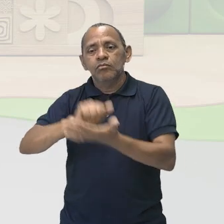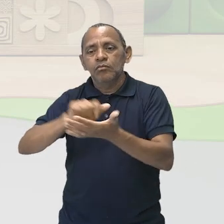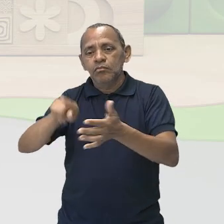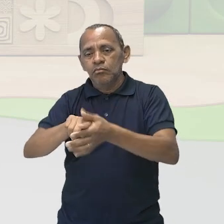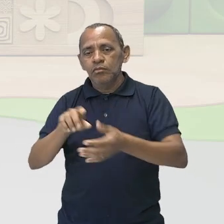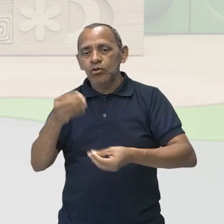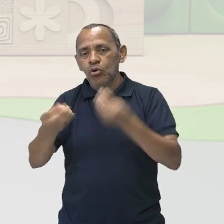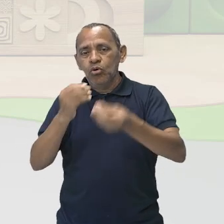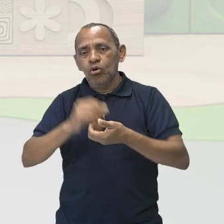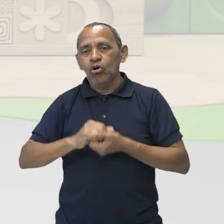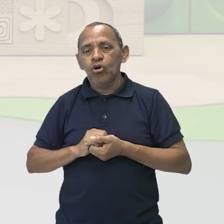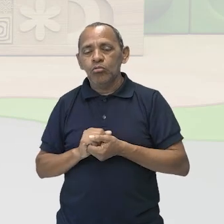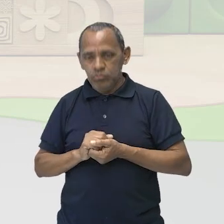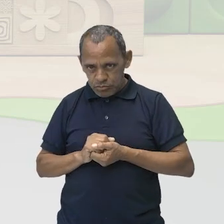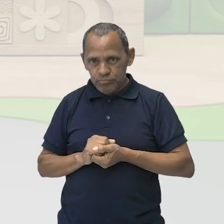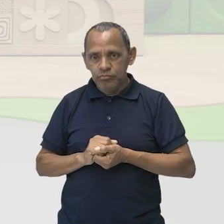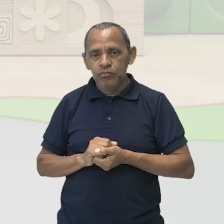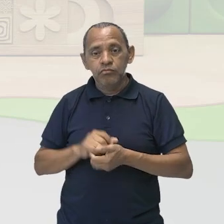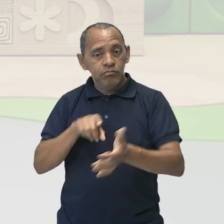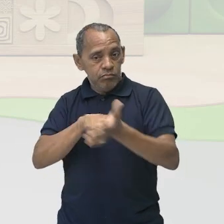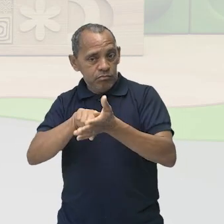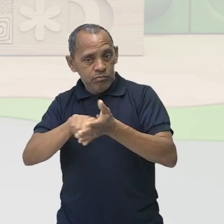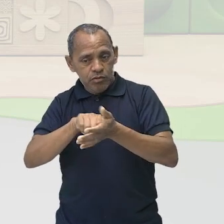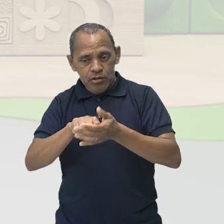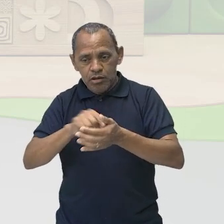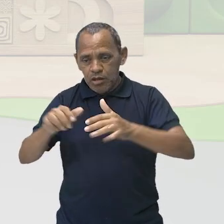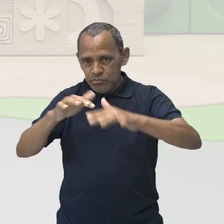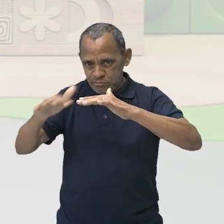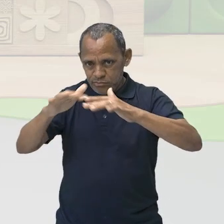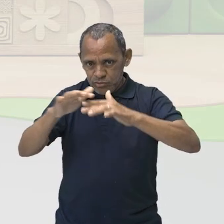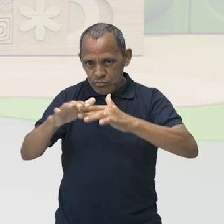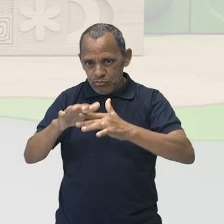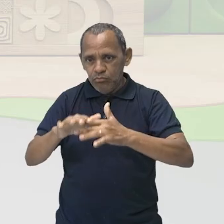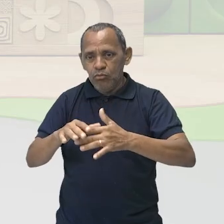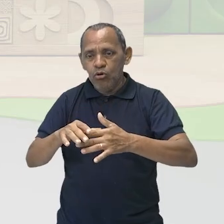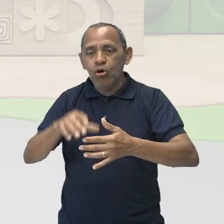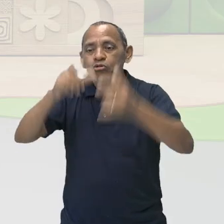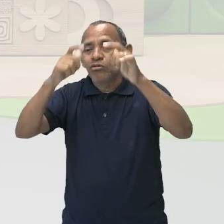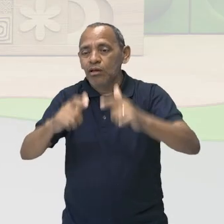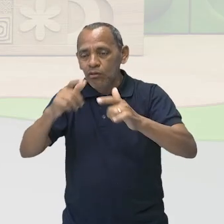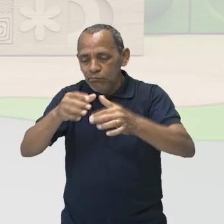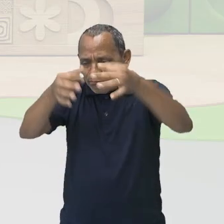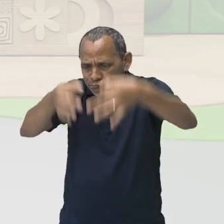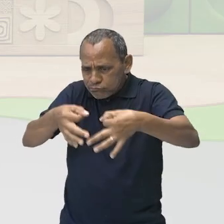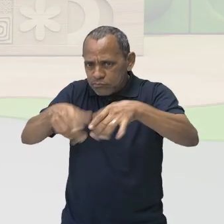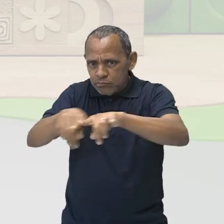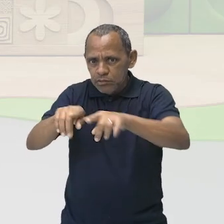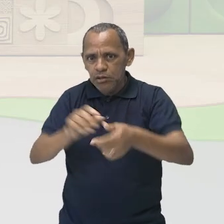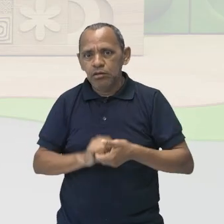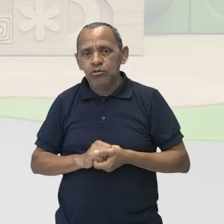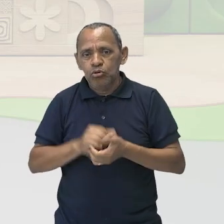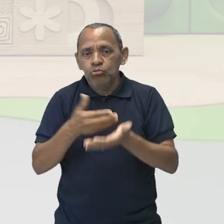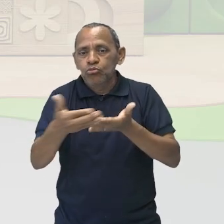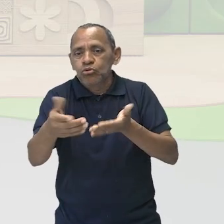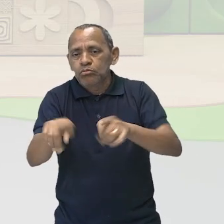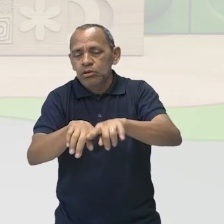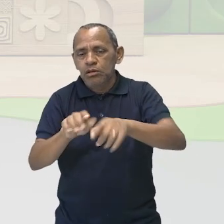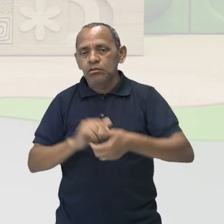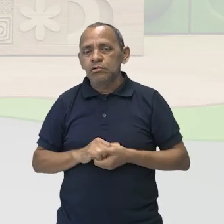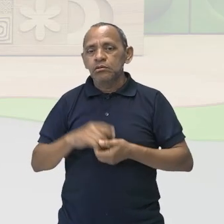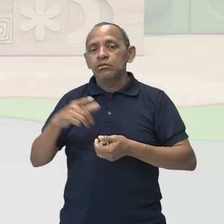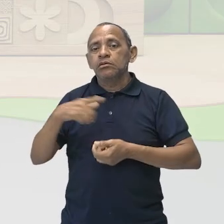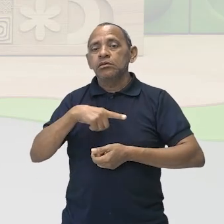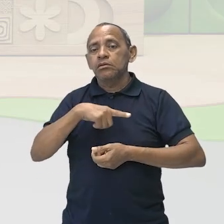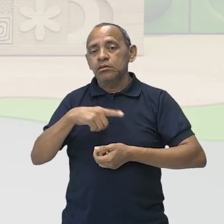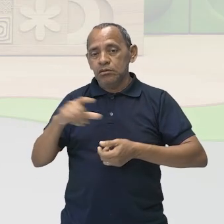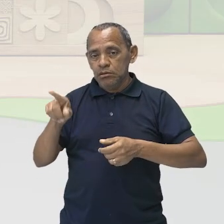assim identificar o ponto exato onde o terremoto começou, onde nós chamamos de epicentro esse local, e também a sua